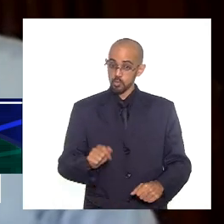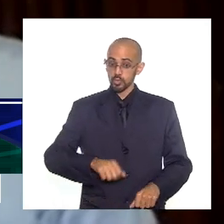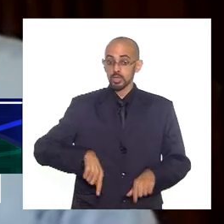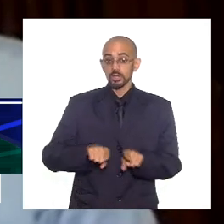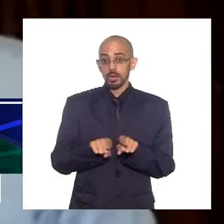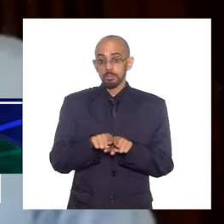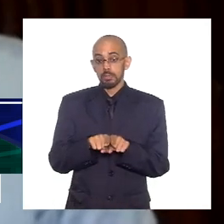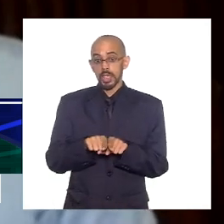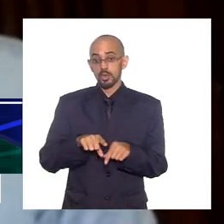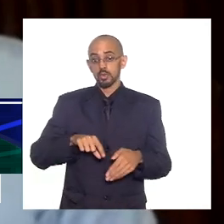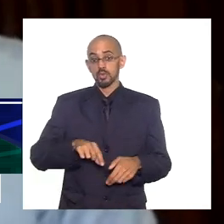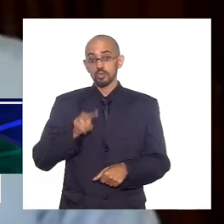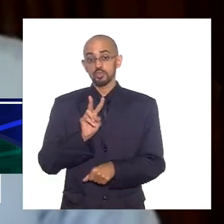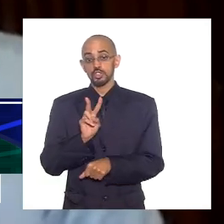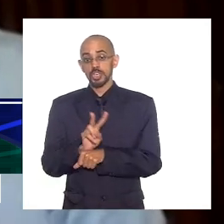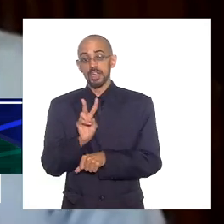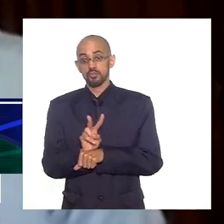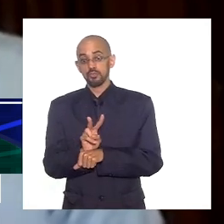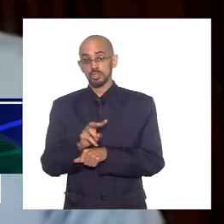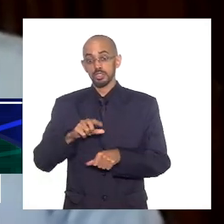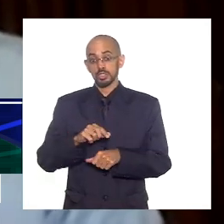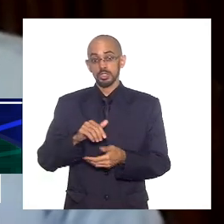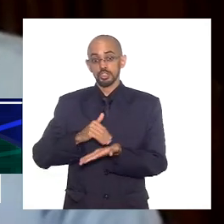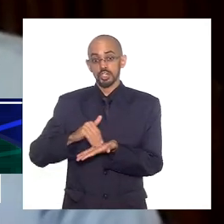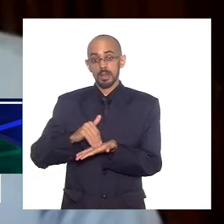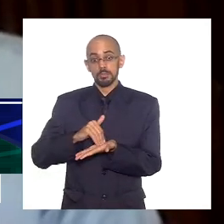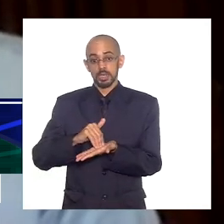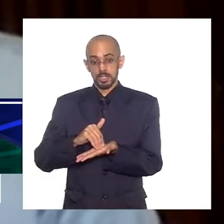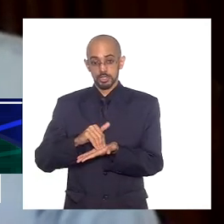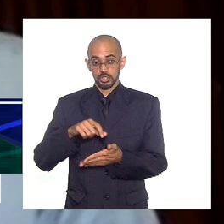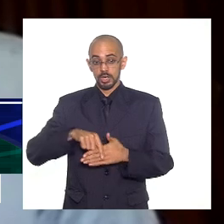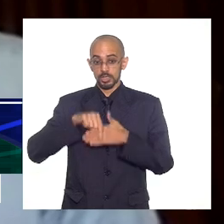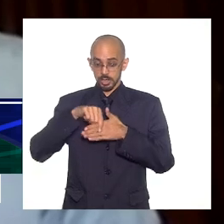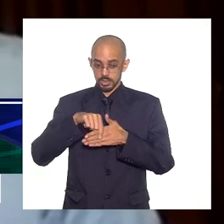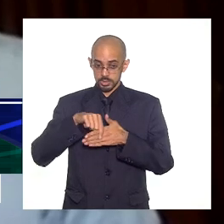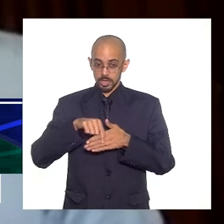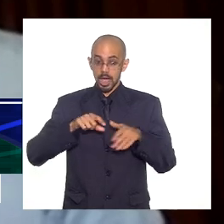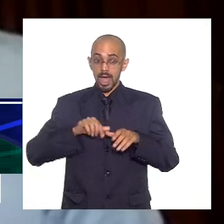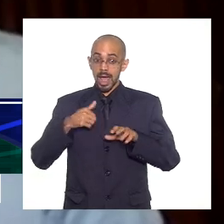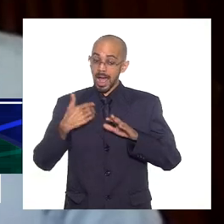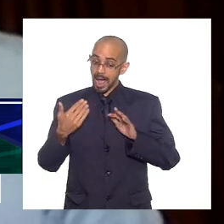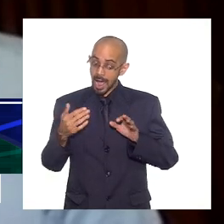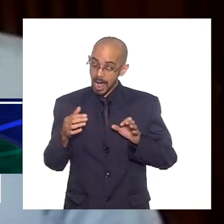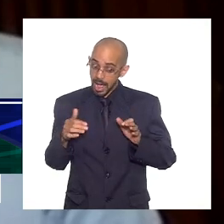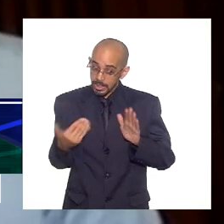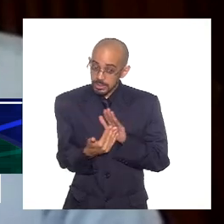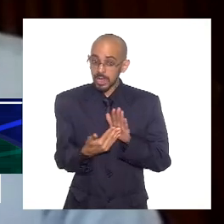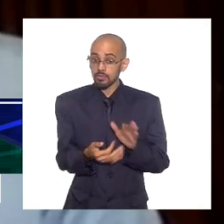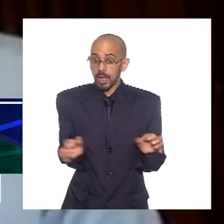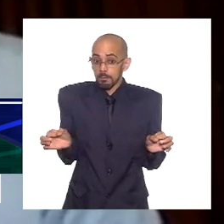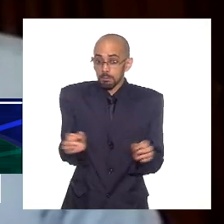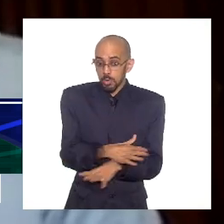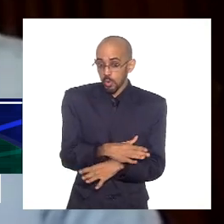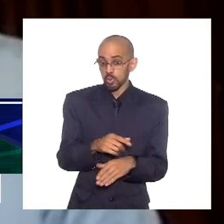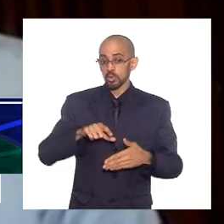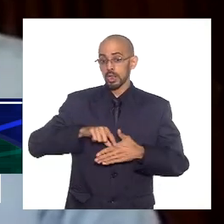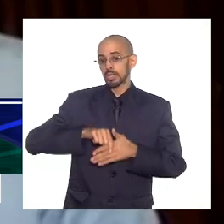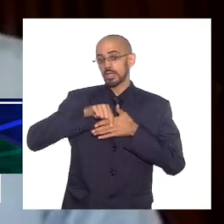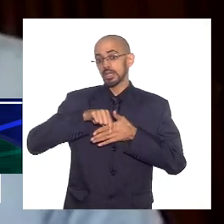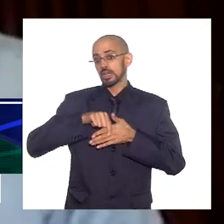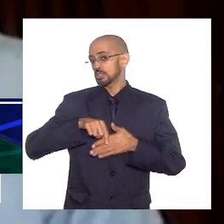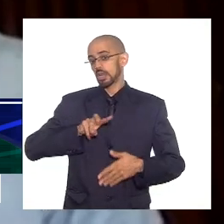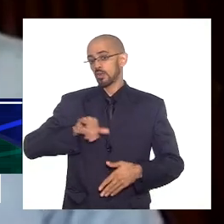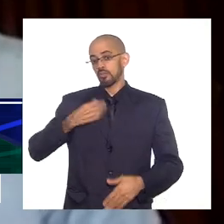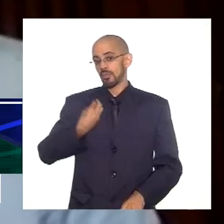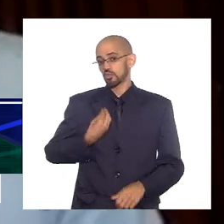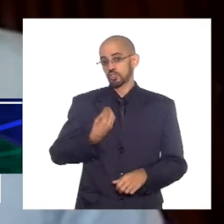liderança. Então, hoje e amanhã, até que saiam os resultados de todos os exames, a liderança não estará funcionando, então